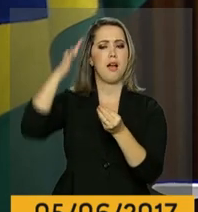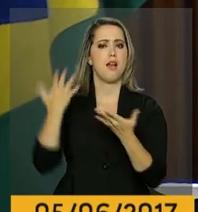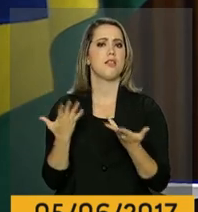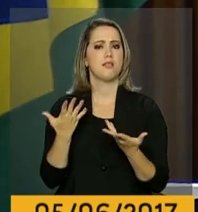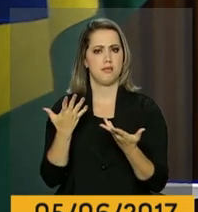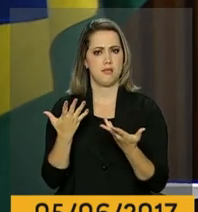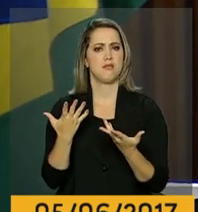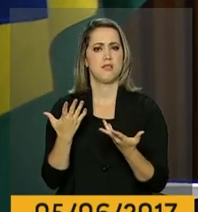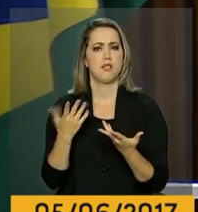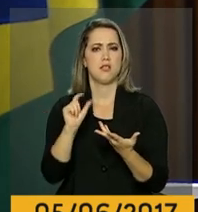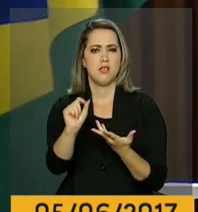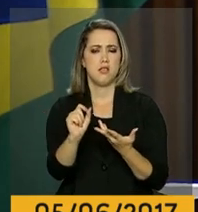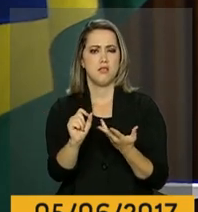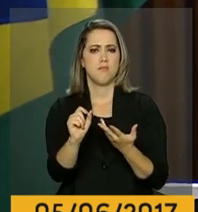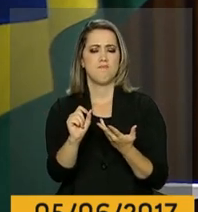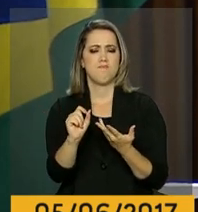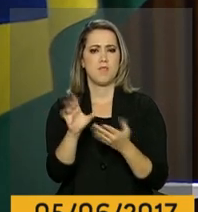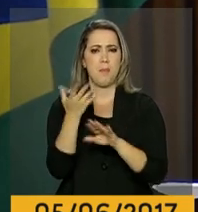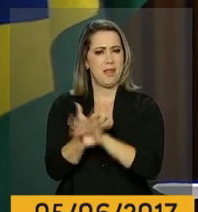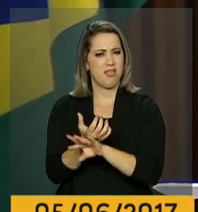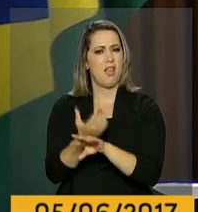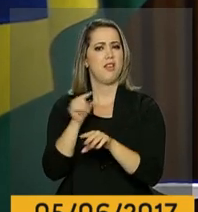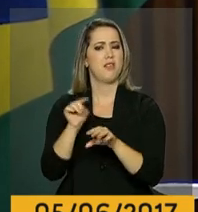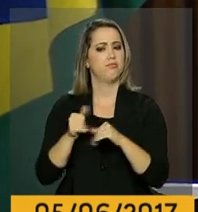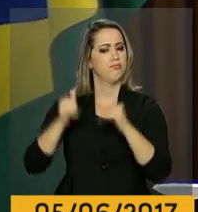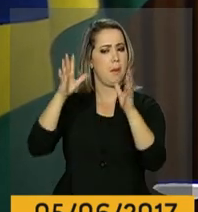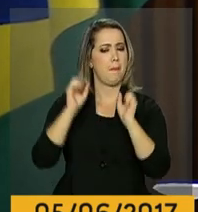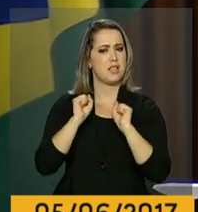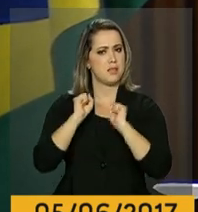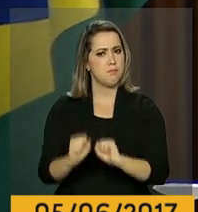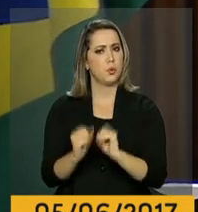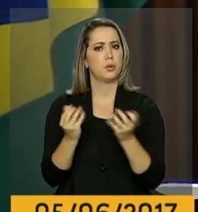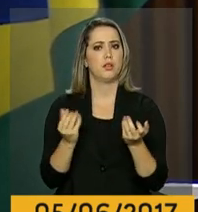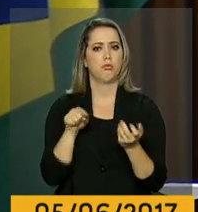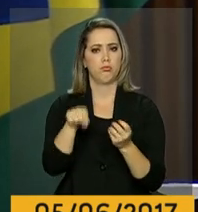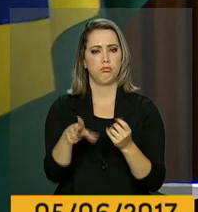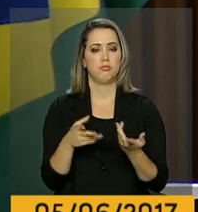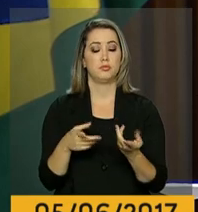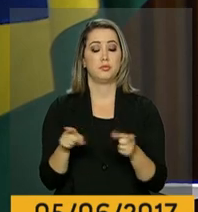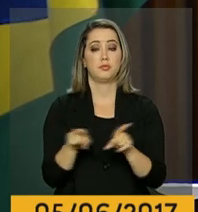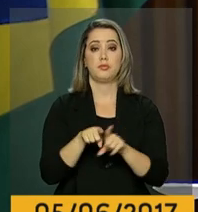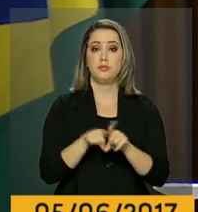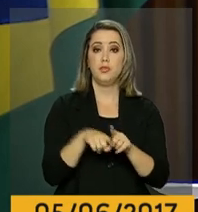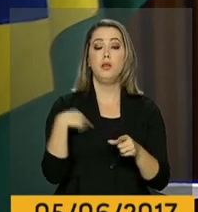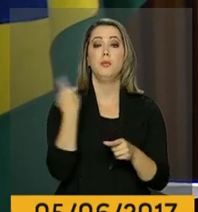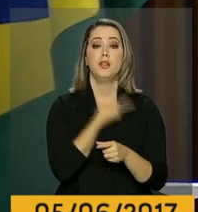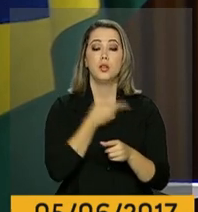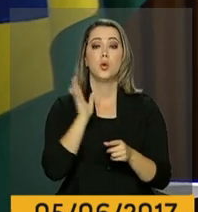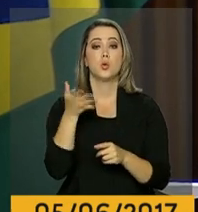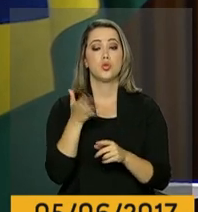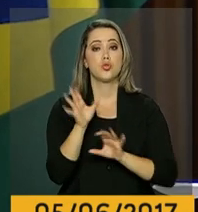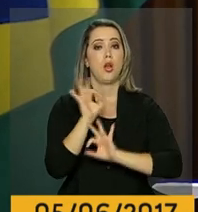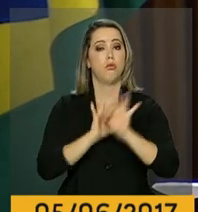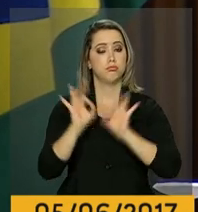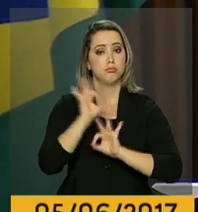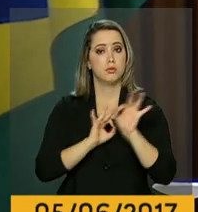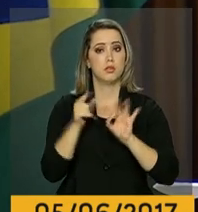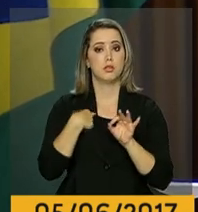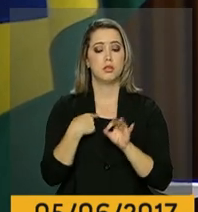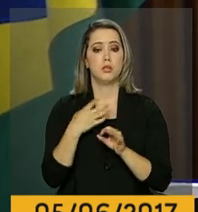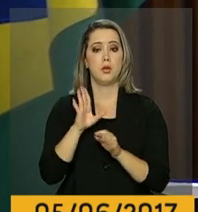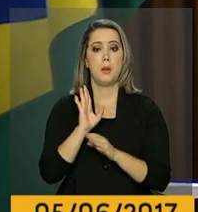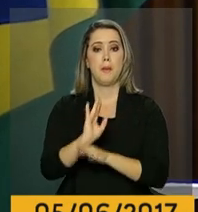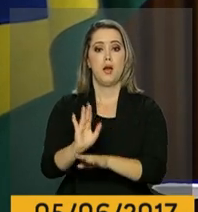conteúdo para a própria atuação do Ministério da Justiça ademais disso também cuidamos de eh